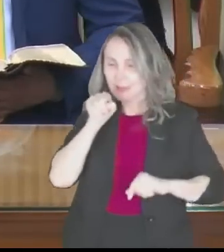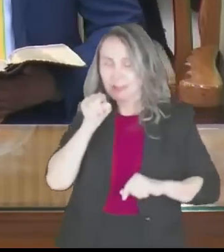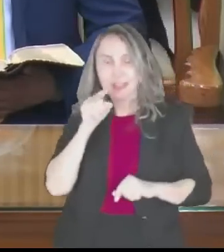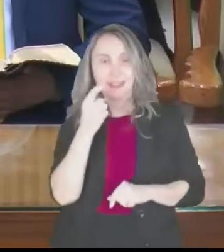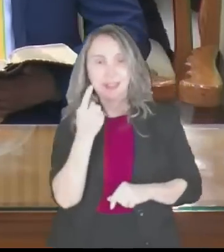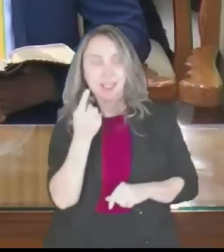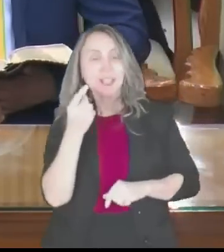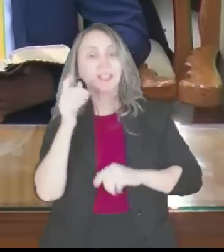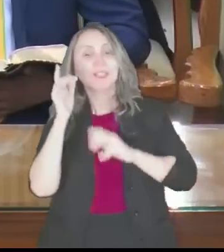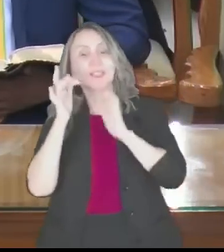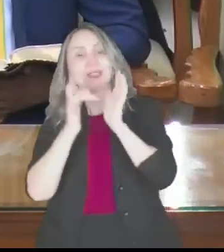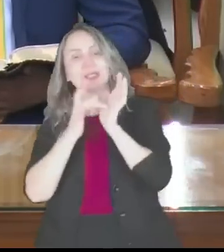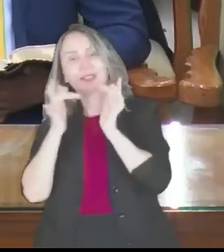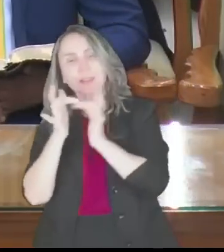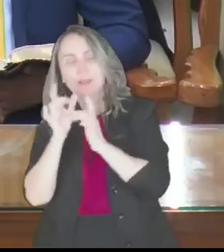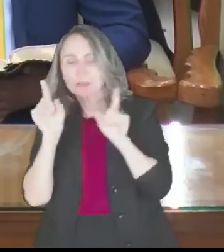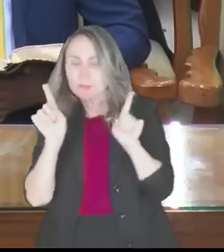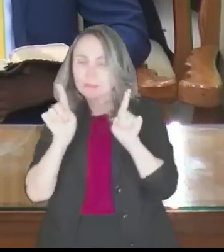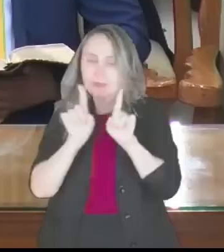Aleluia.